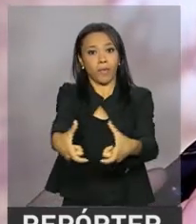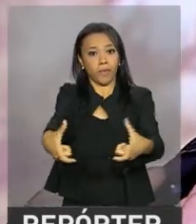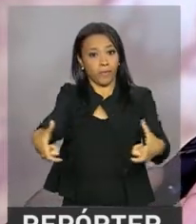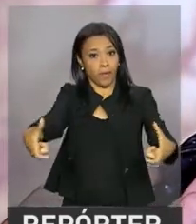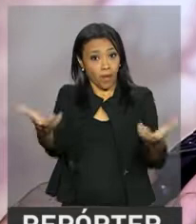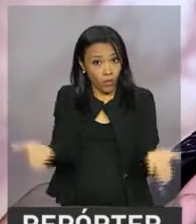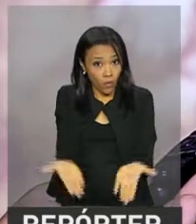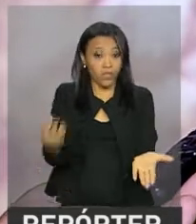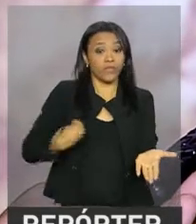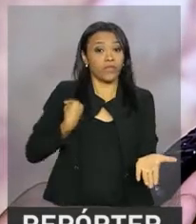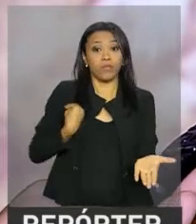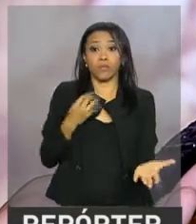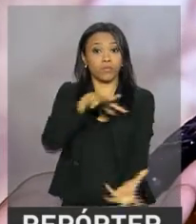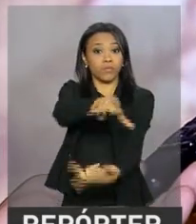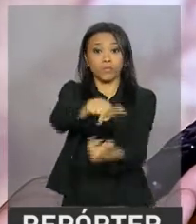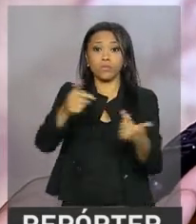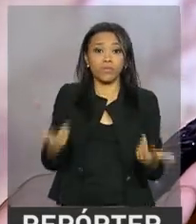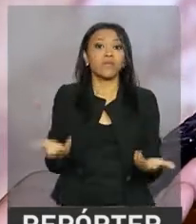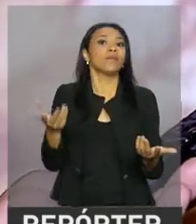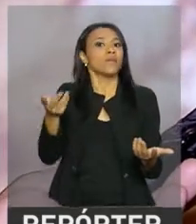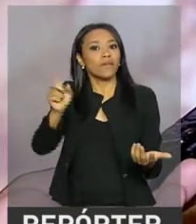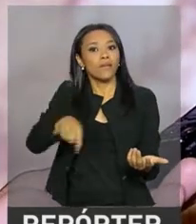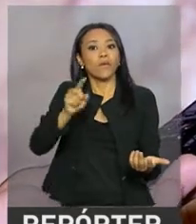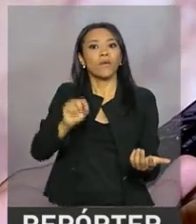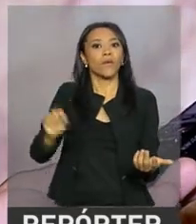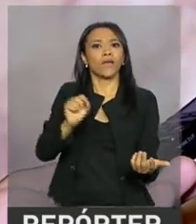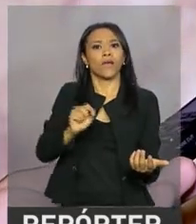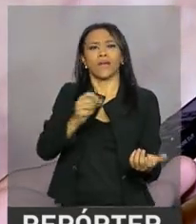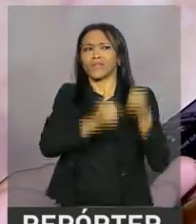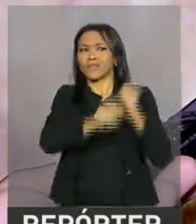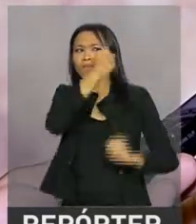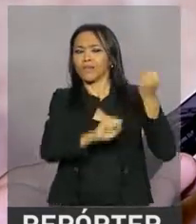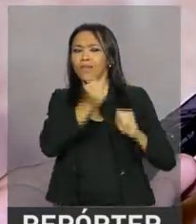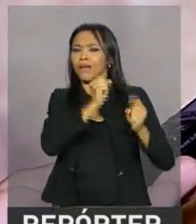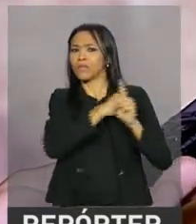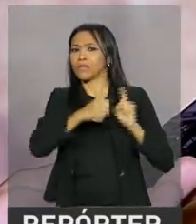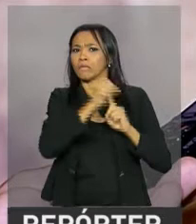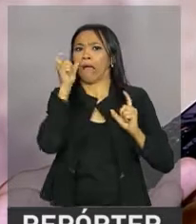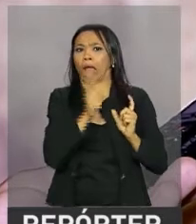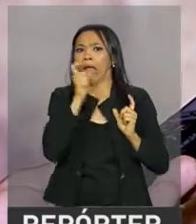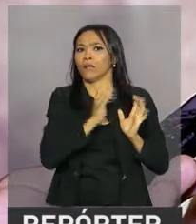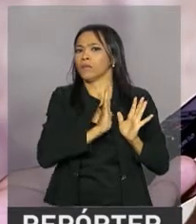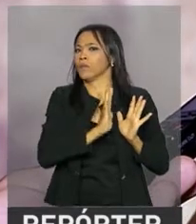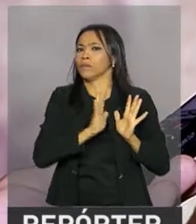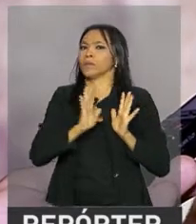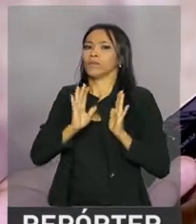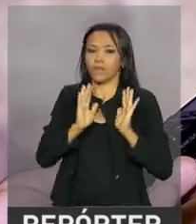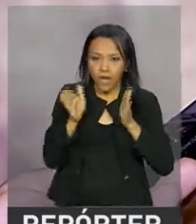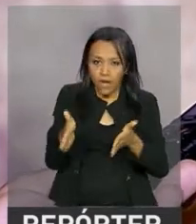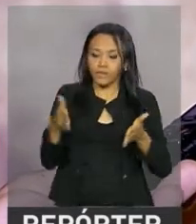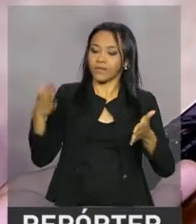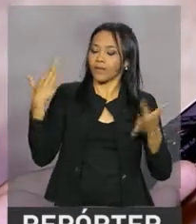mundo superando a chamada sociedade industrial nem que todas as atividades música do